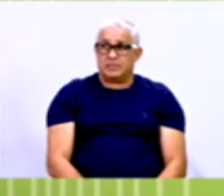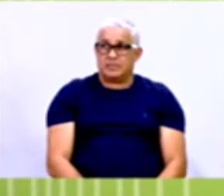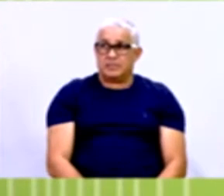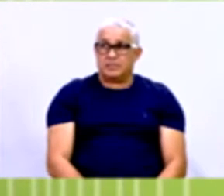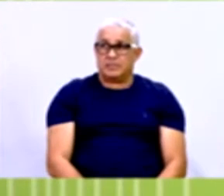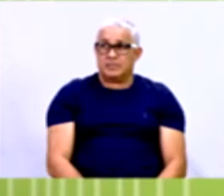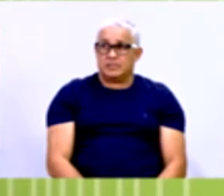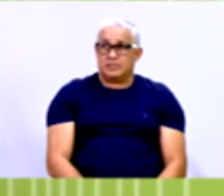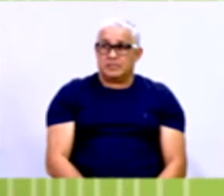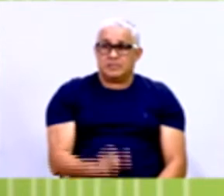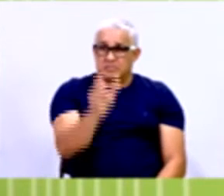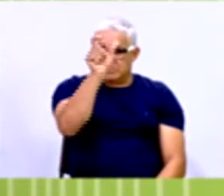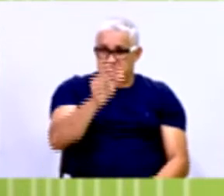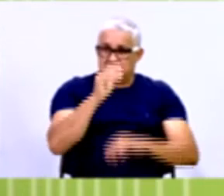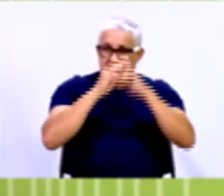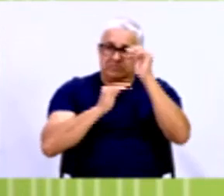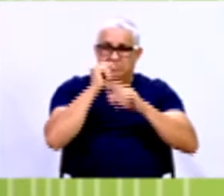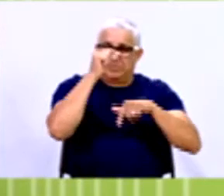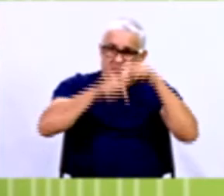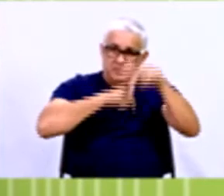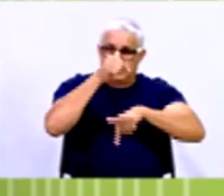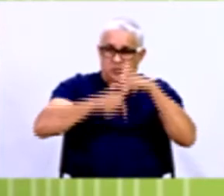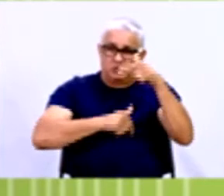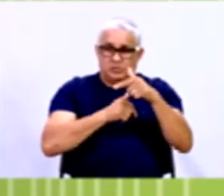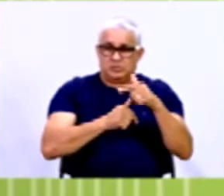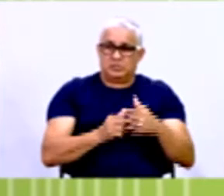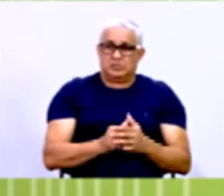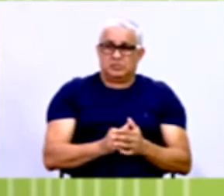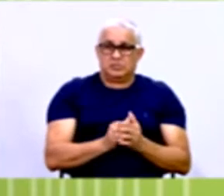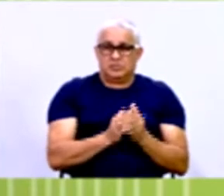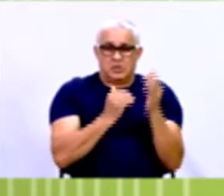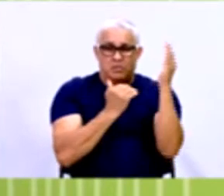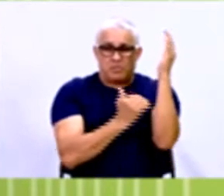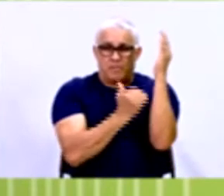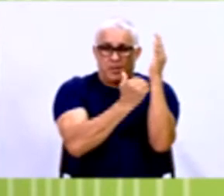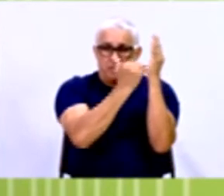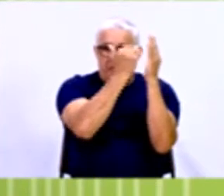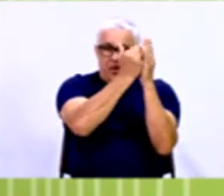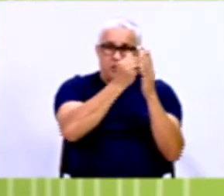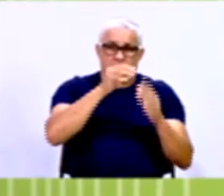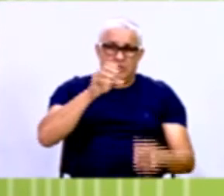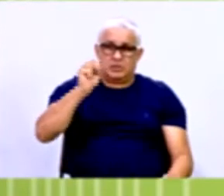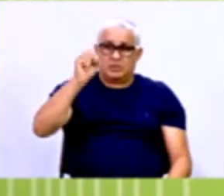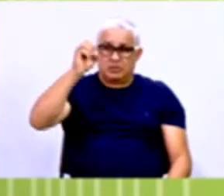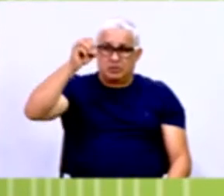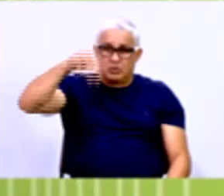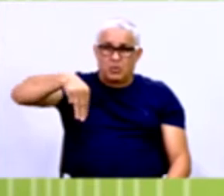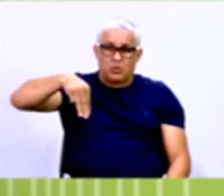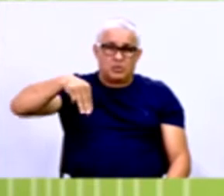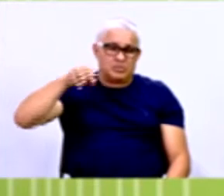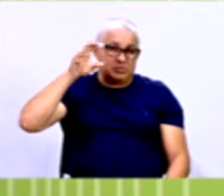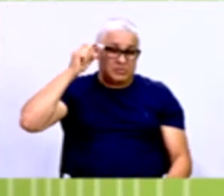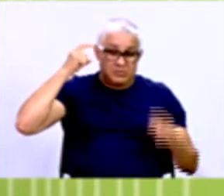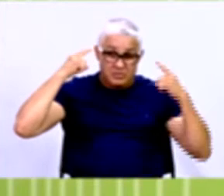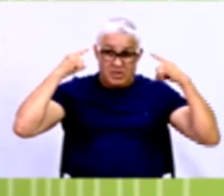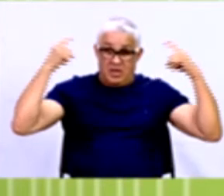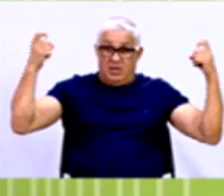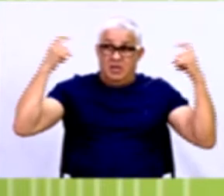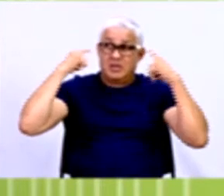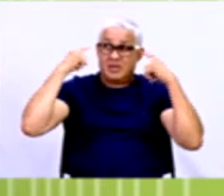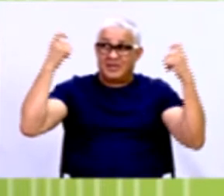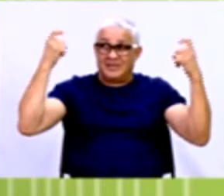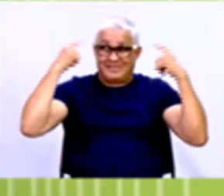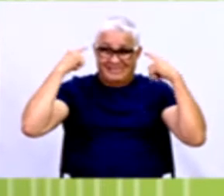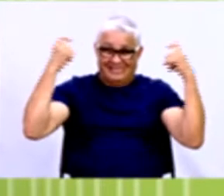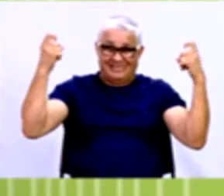Determinado profissional que trabalha sobre níveis sonoros muito altos. O NPS que chama, né? Nível de pressão